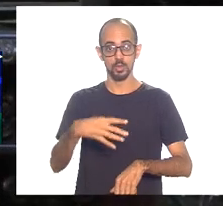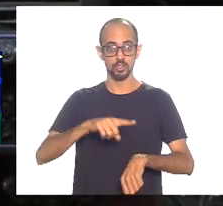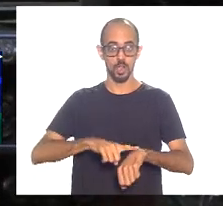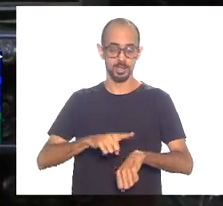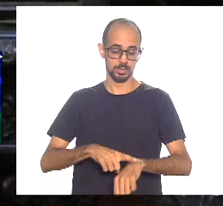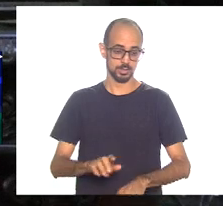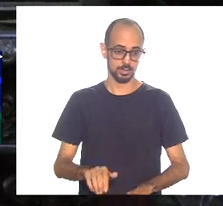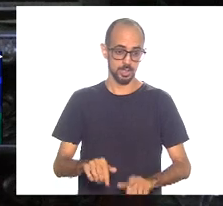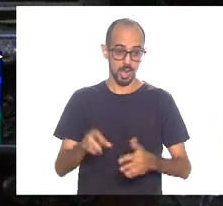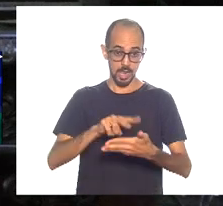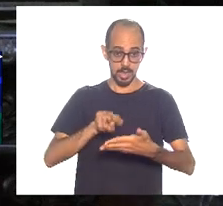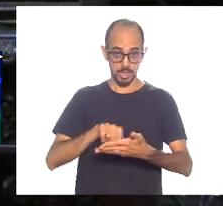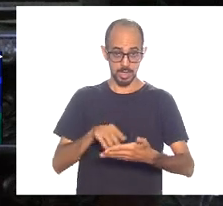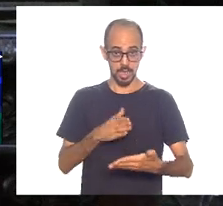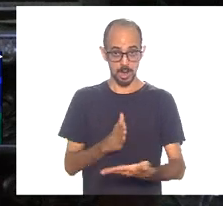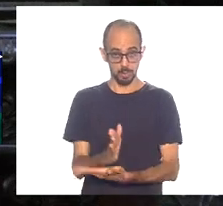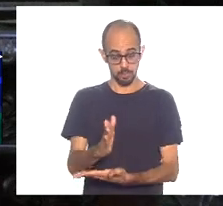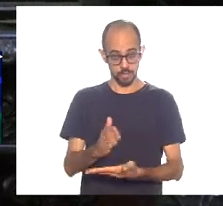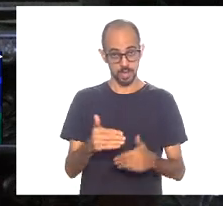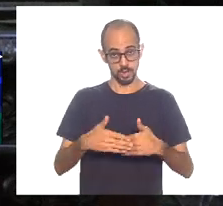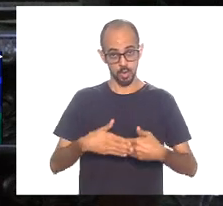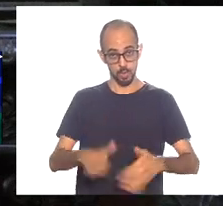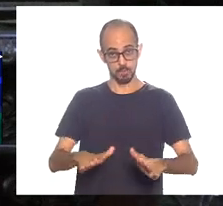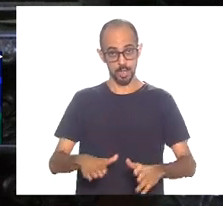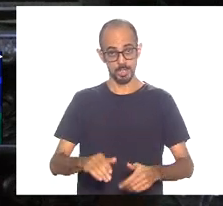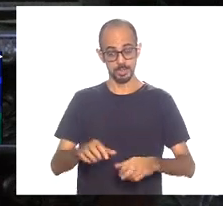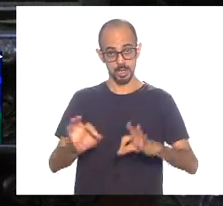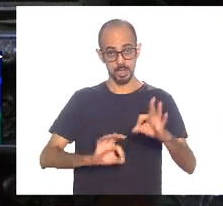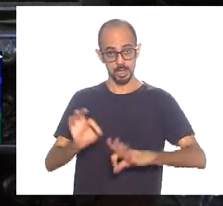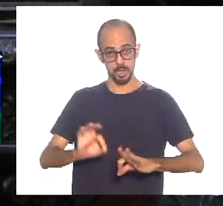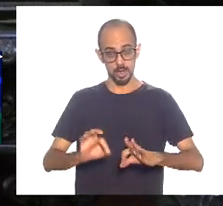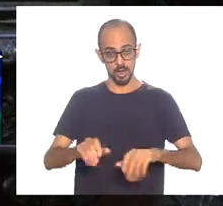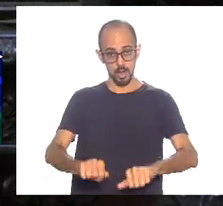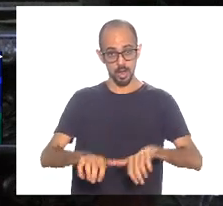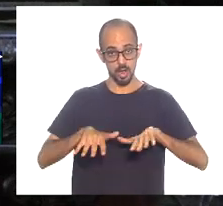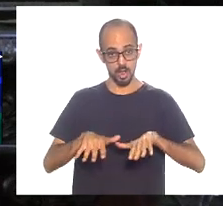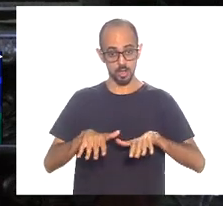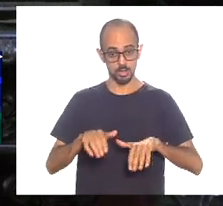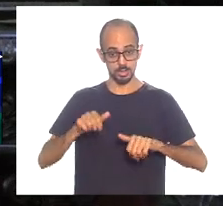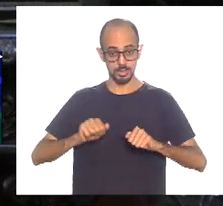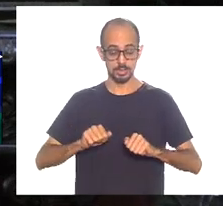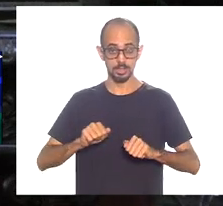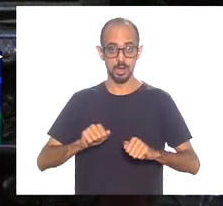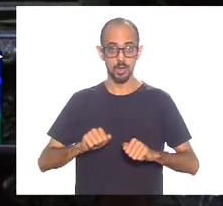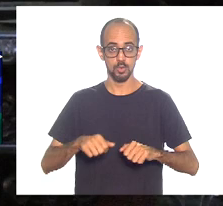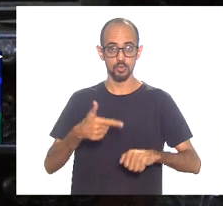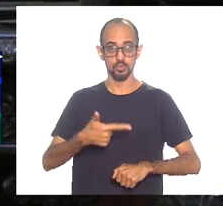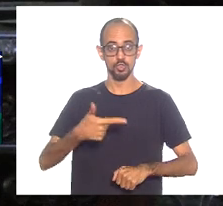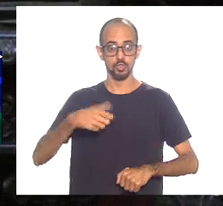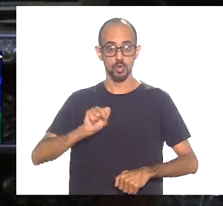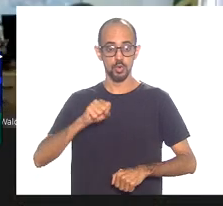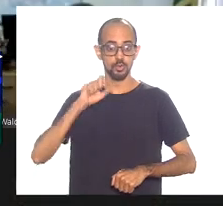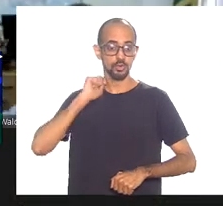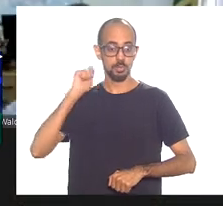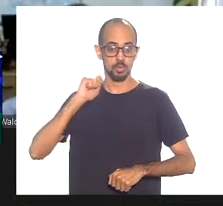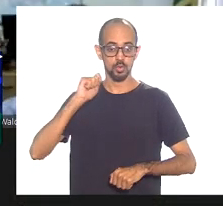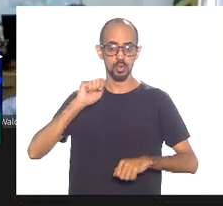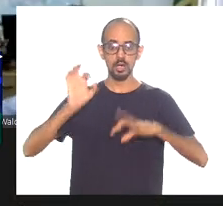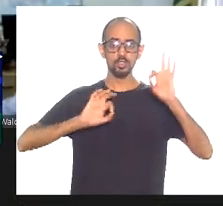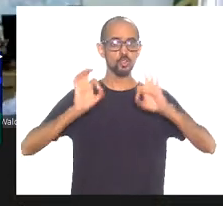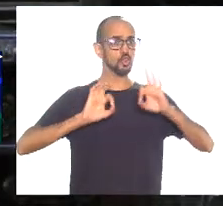e aprovada a ata passa-se a ordem da primeira sessão extraordinária do dia Vinte e Oito de Abril de 21